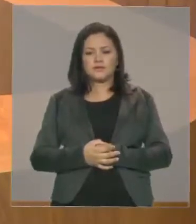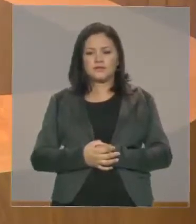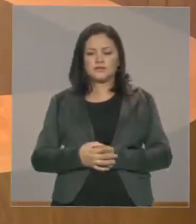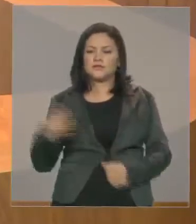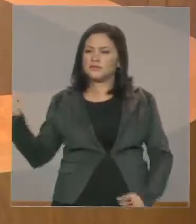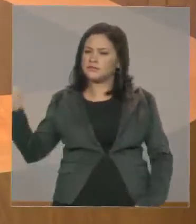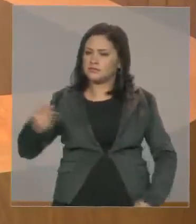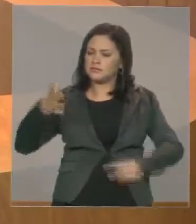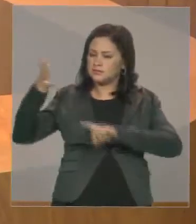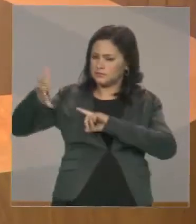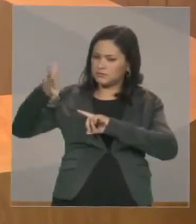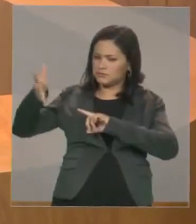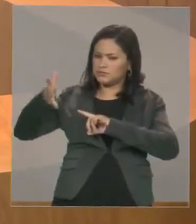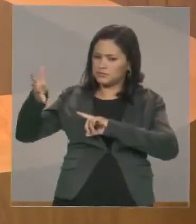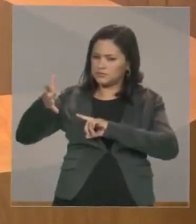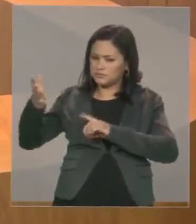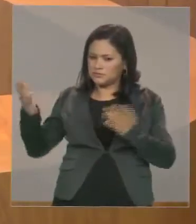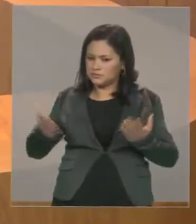casa,